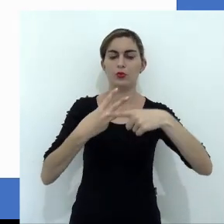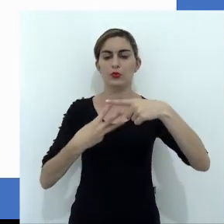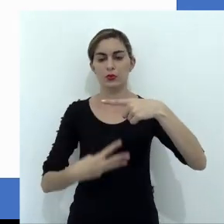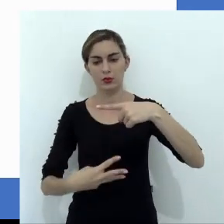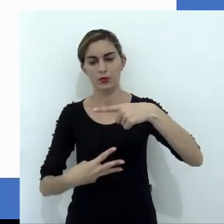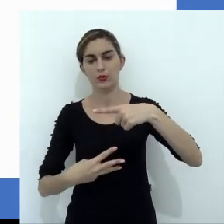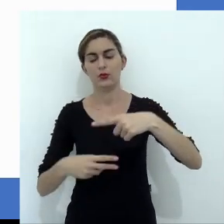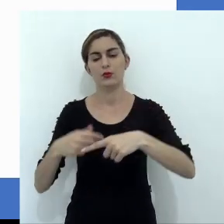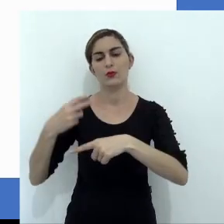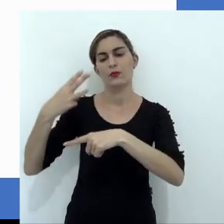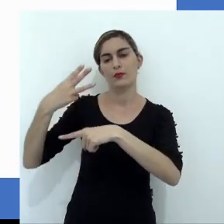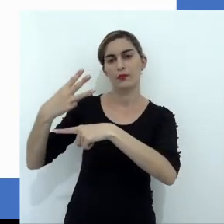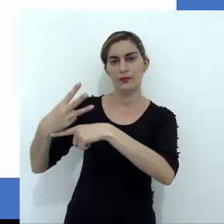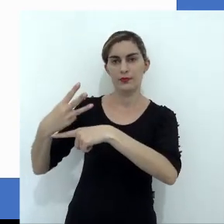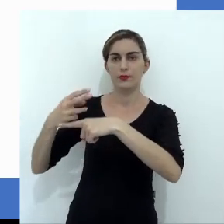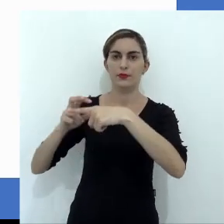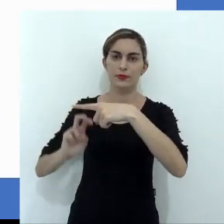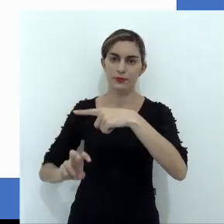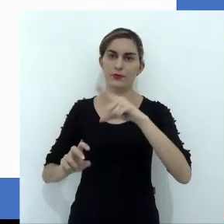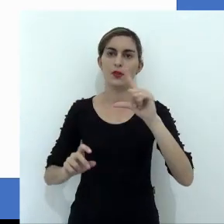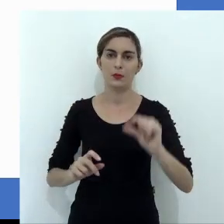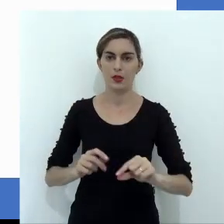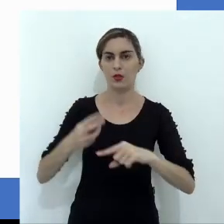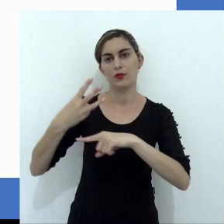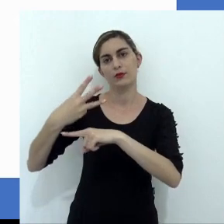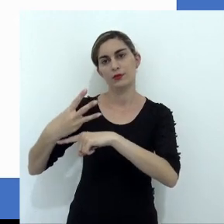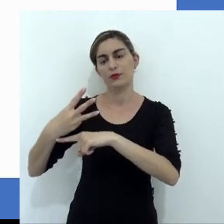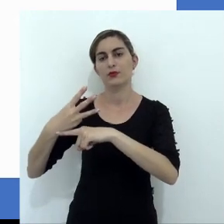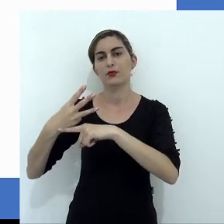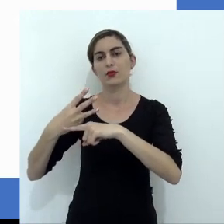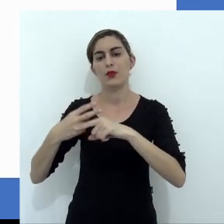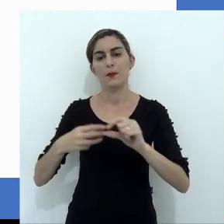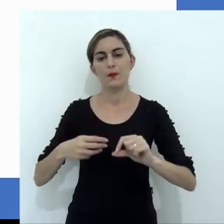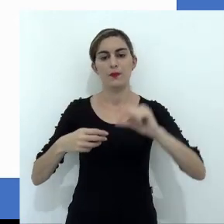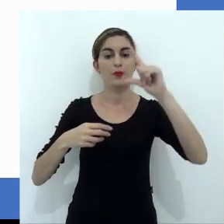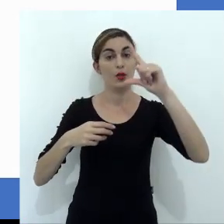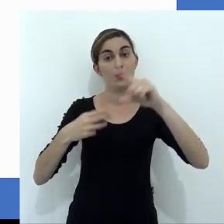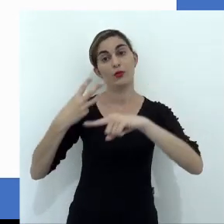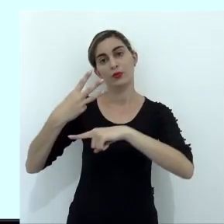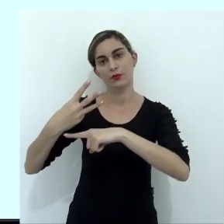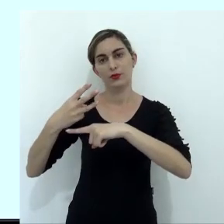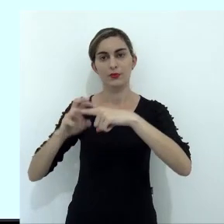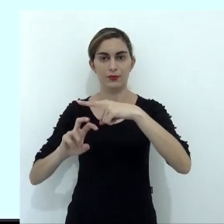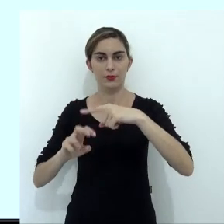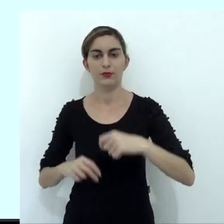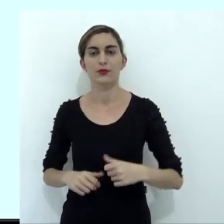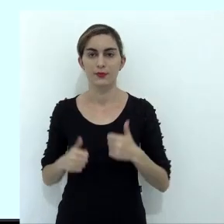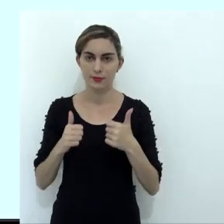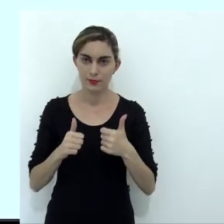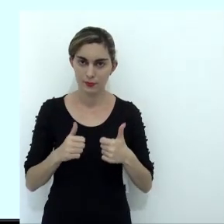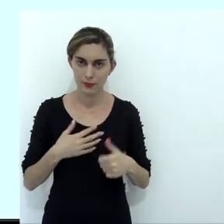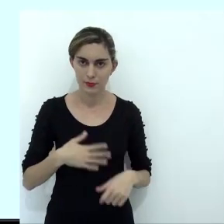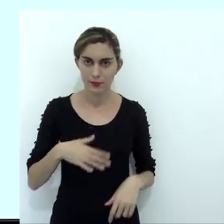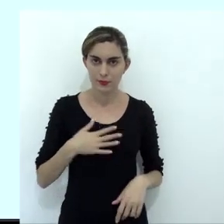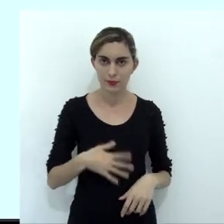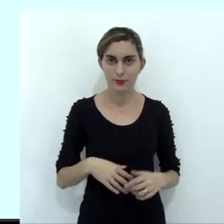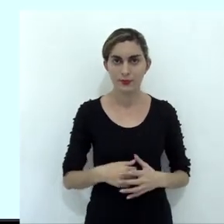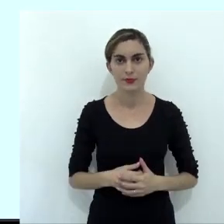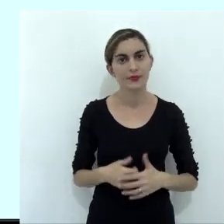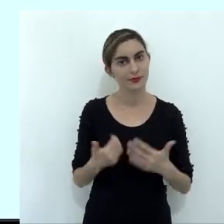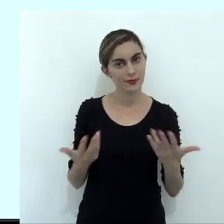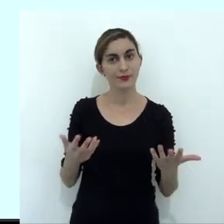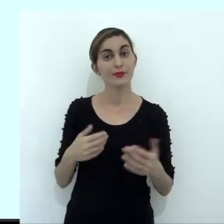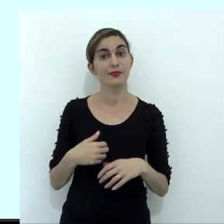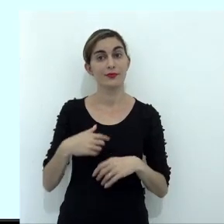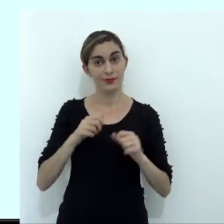2 terços é maior, então eu vou simplesmente dizer que 2 terços é maior do que 3 quintos. Tranquilidade, galerinha? Bom, então